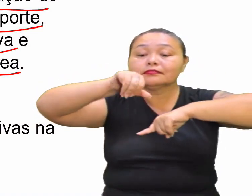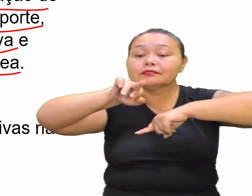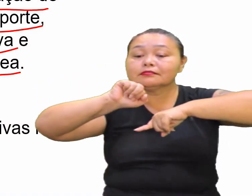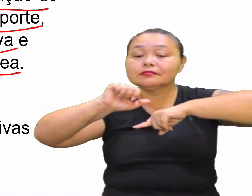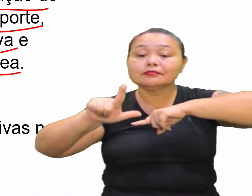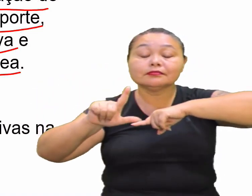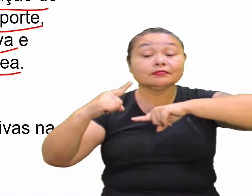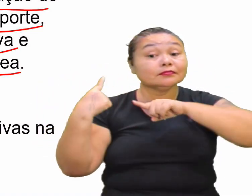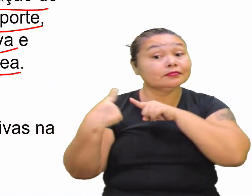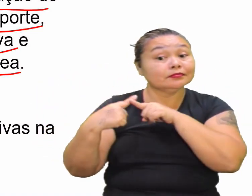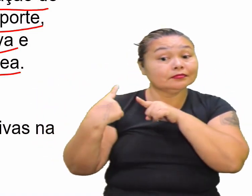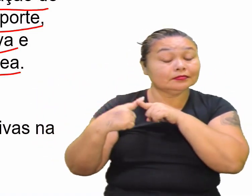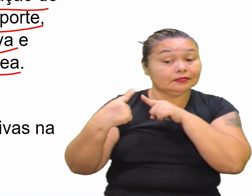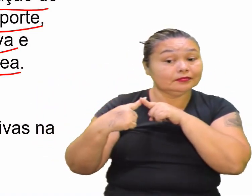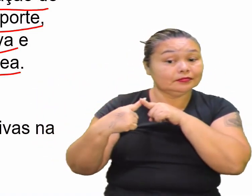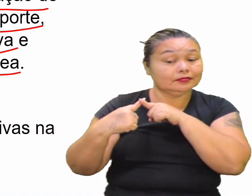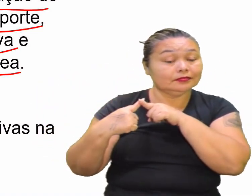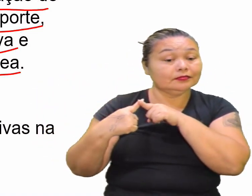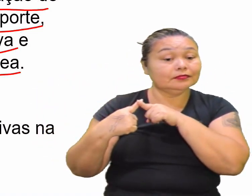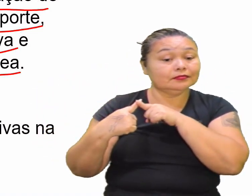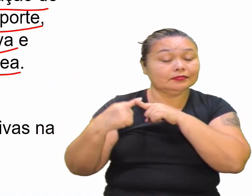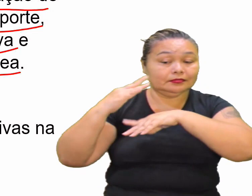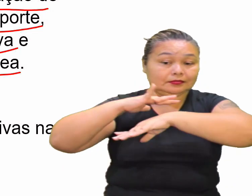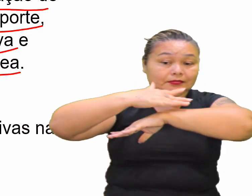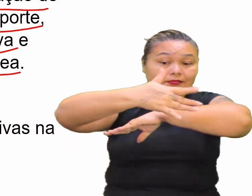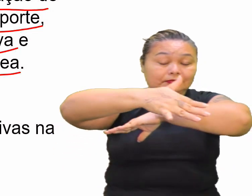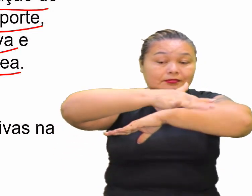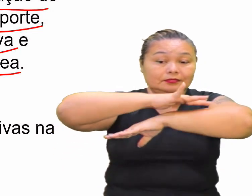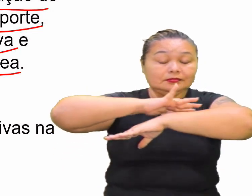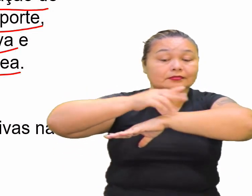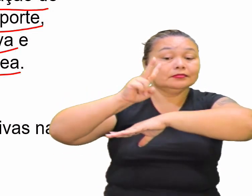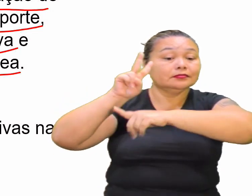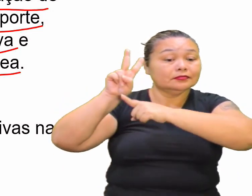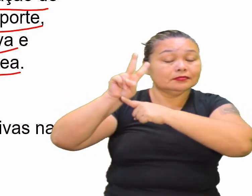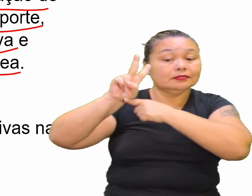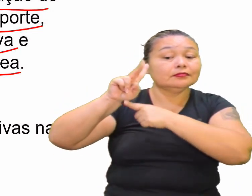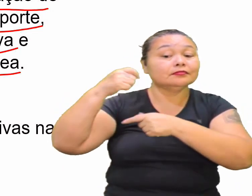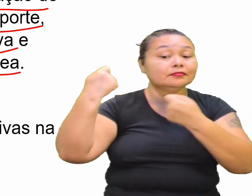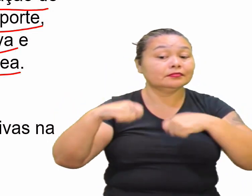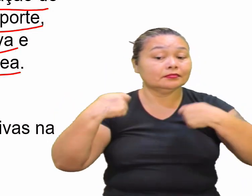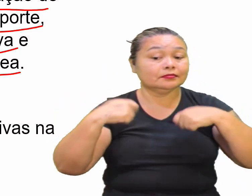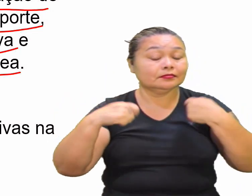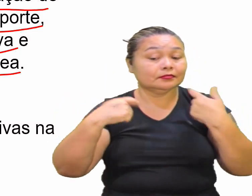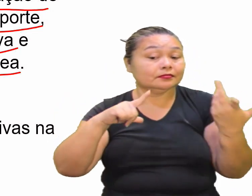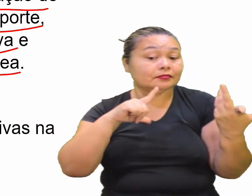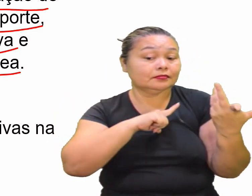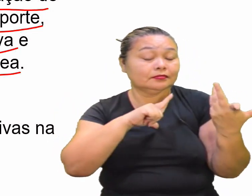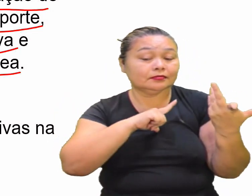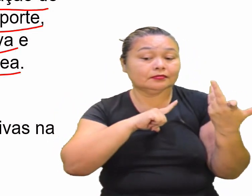quê? Para você ter essa formação e manutenção desse solo, você precisa ter um fluxo,